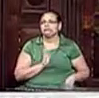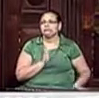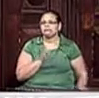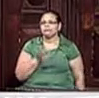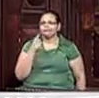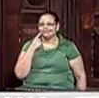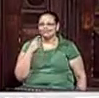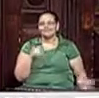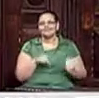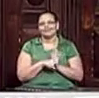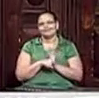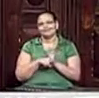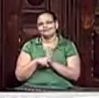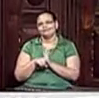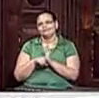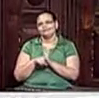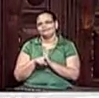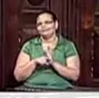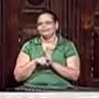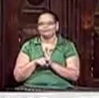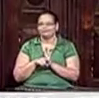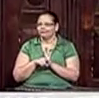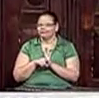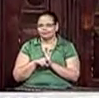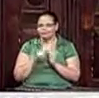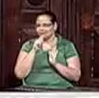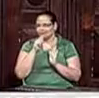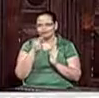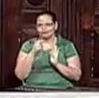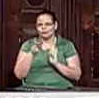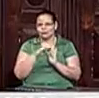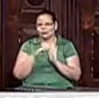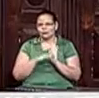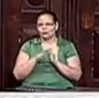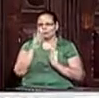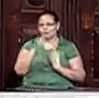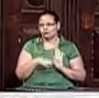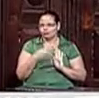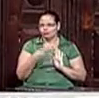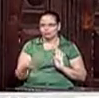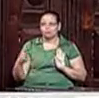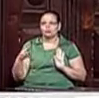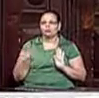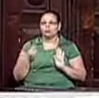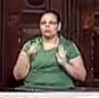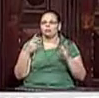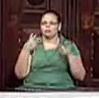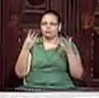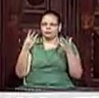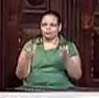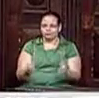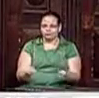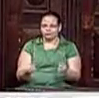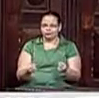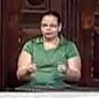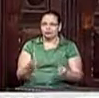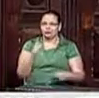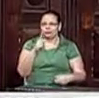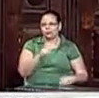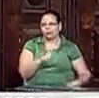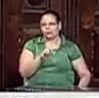naquela análise, com nenhum recurso oriundo da possível aprovação do